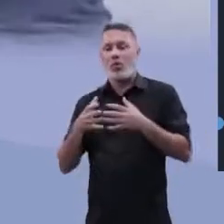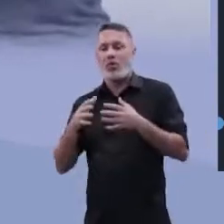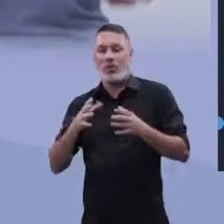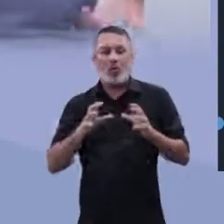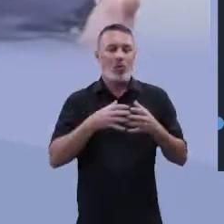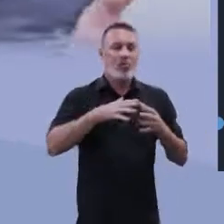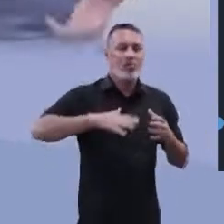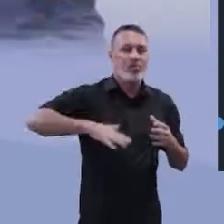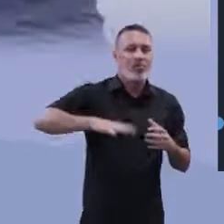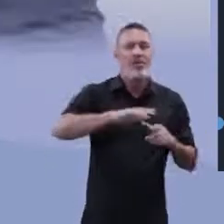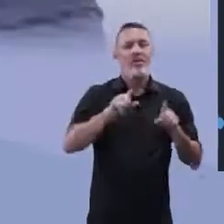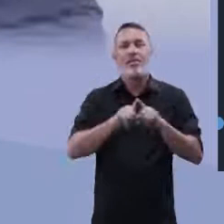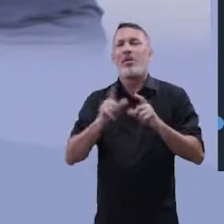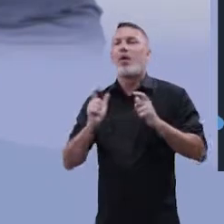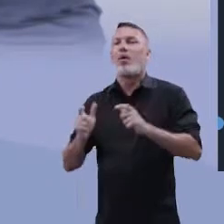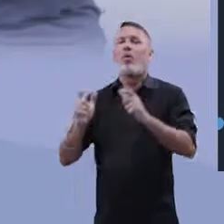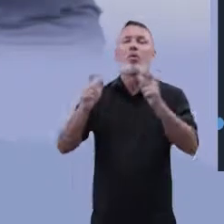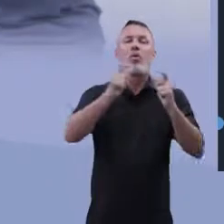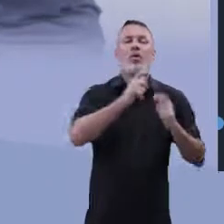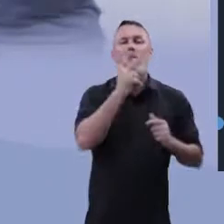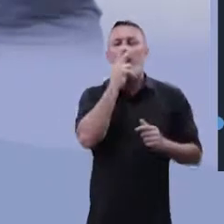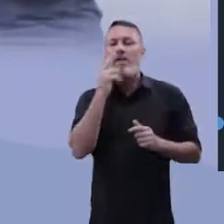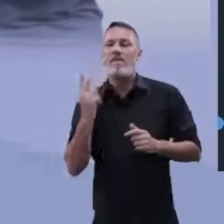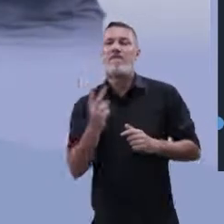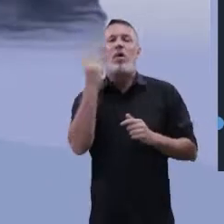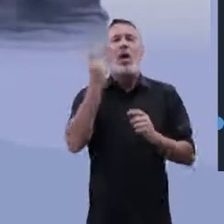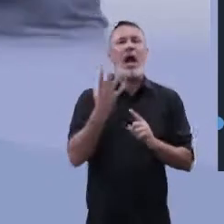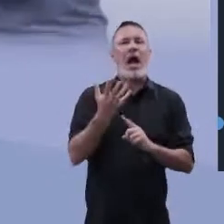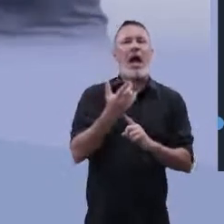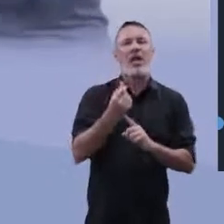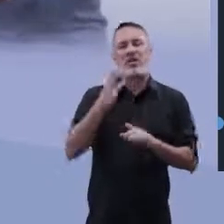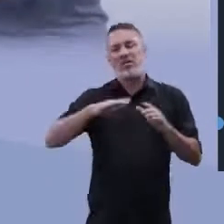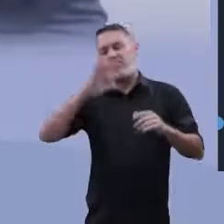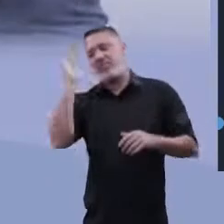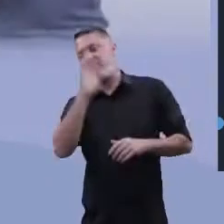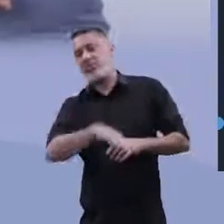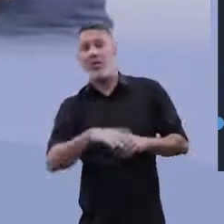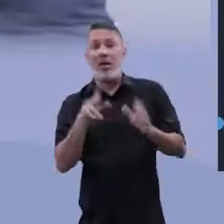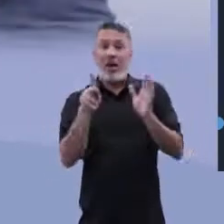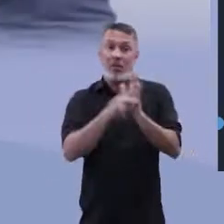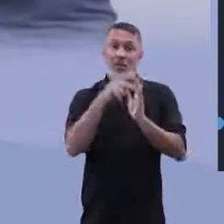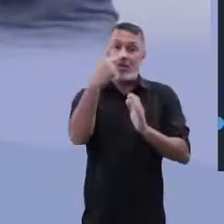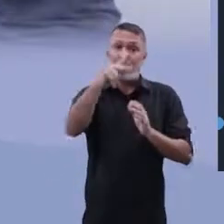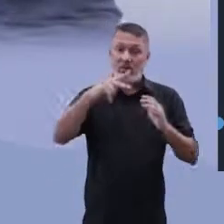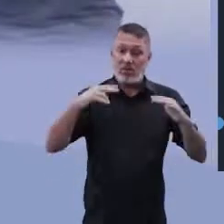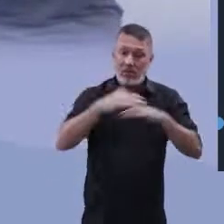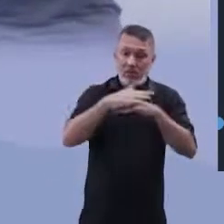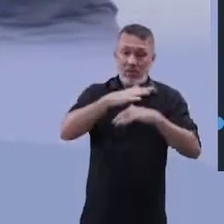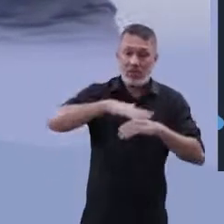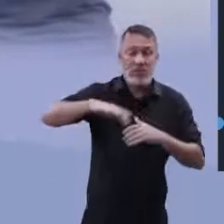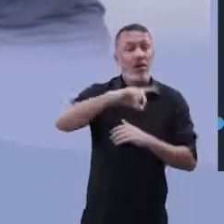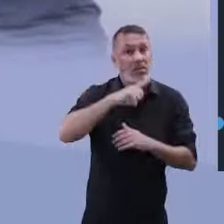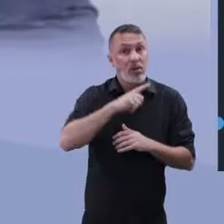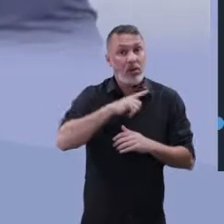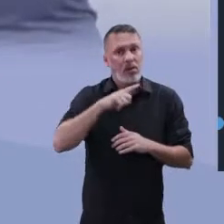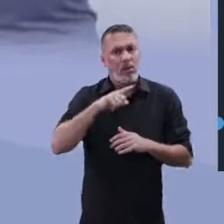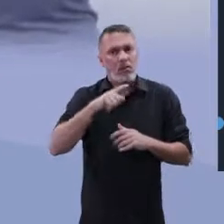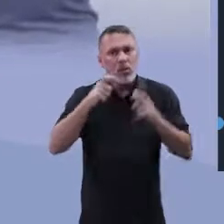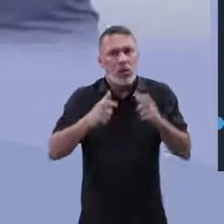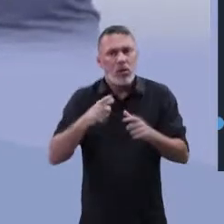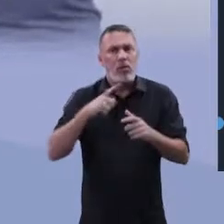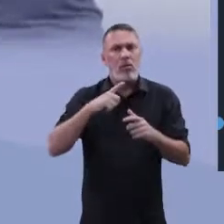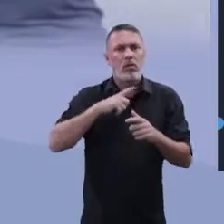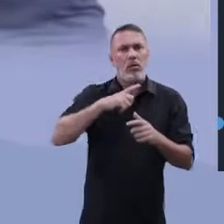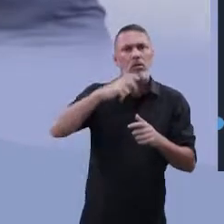nas comunidades, em algumas regiões, de valorização daquilo que é arte. Às vezes na sua comunidade você tem